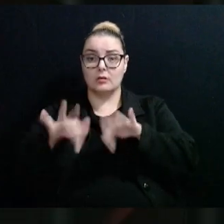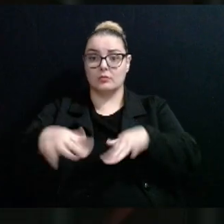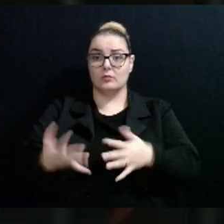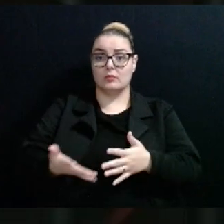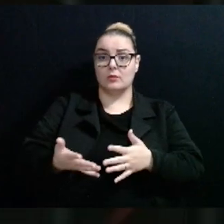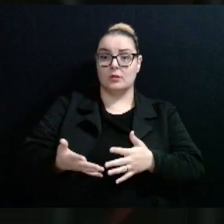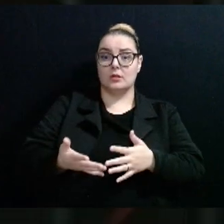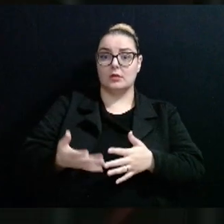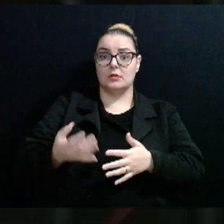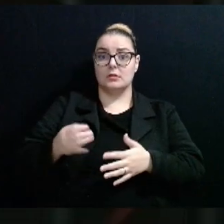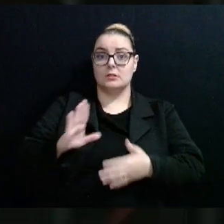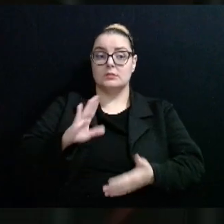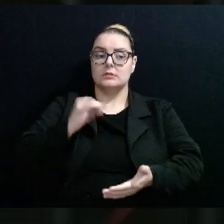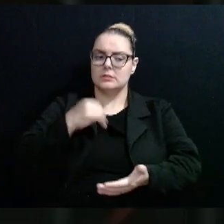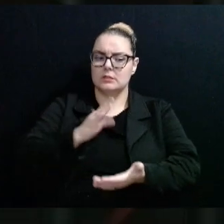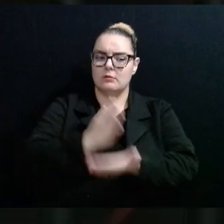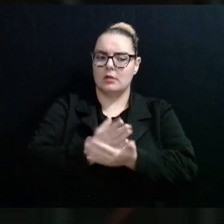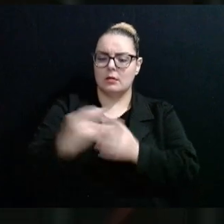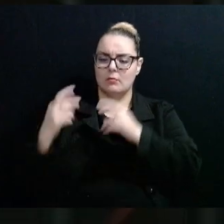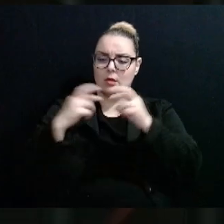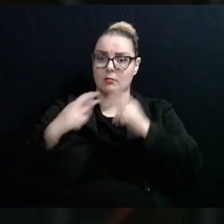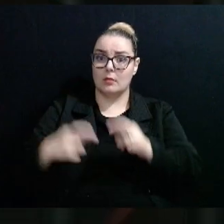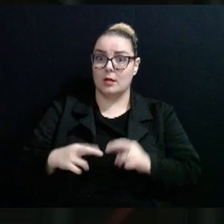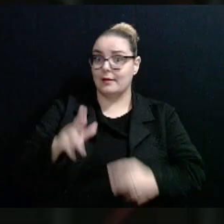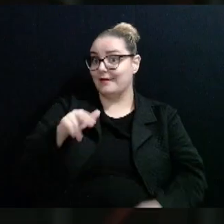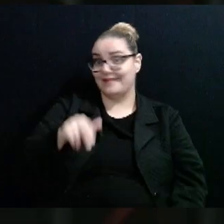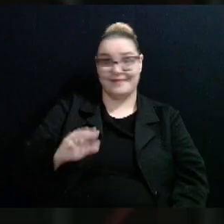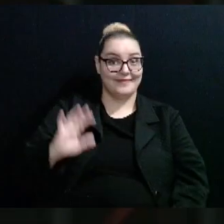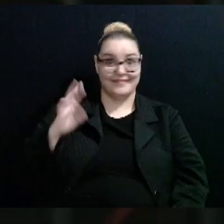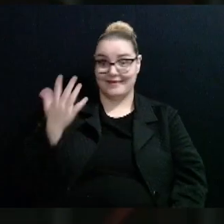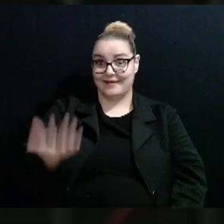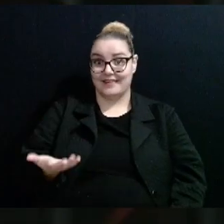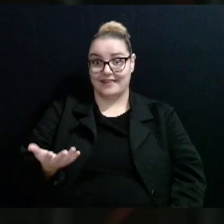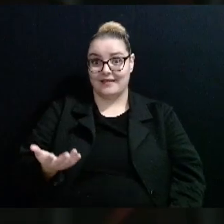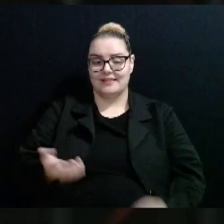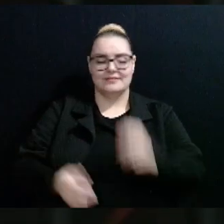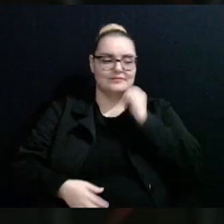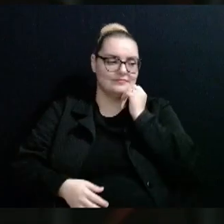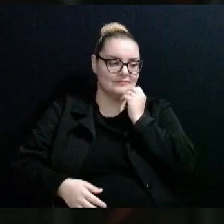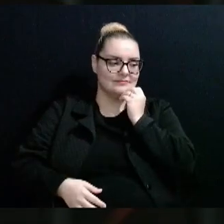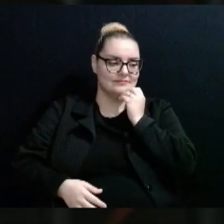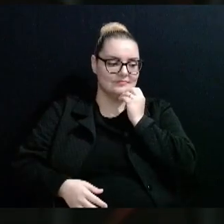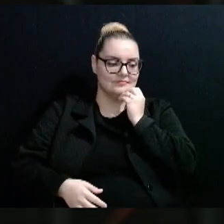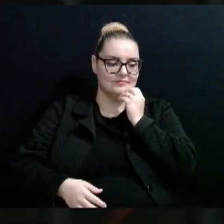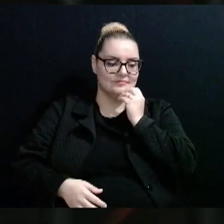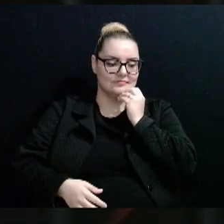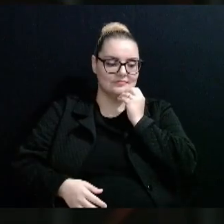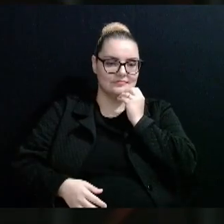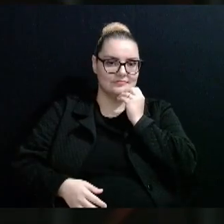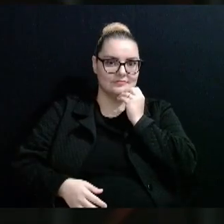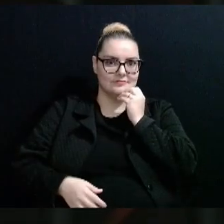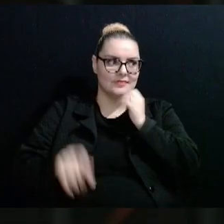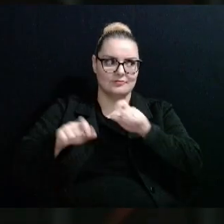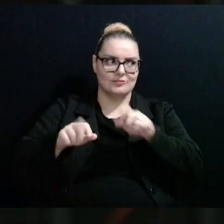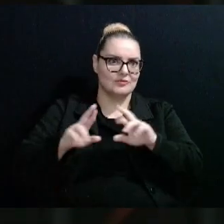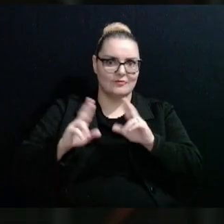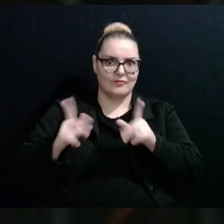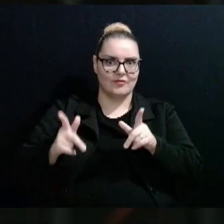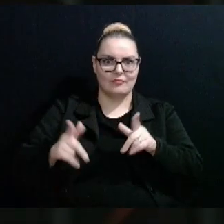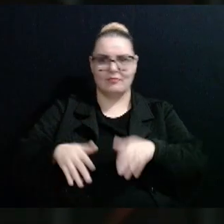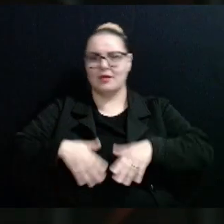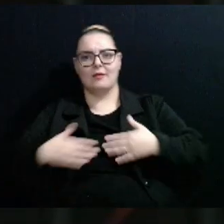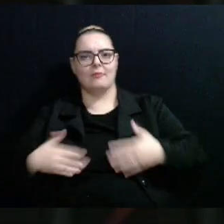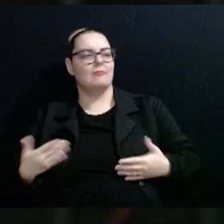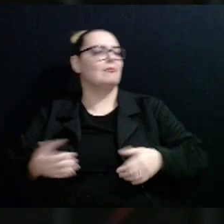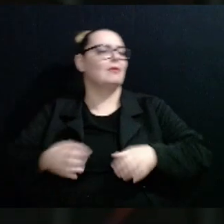para analisar, coisa que nunca acontece, as pessoas estão totalmente diferentes, né? Mais relaxadas, mais soltas,